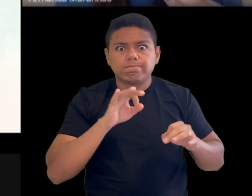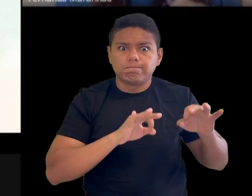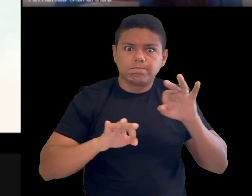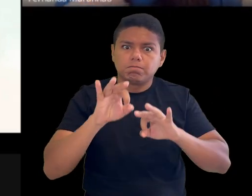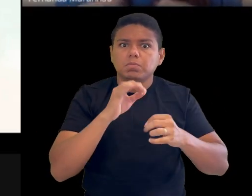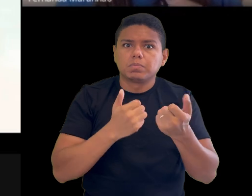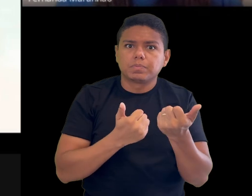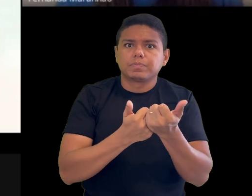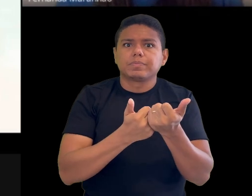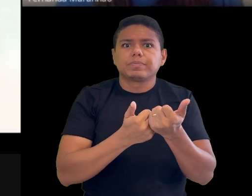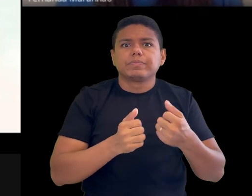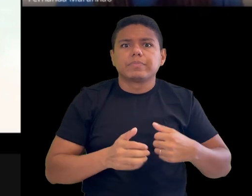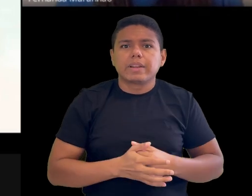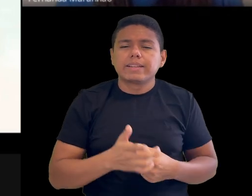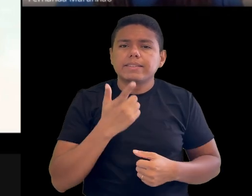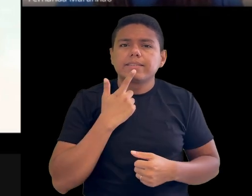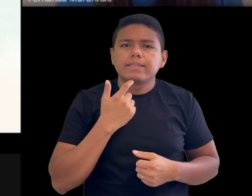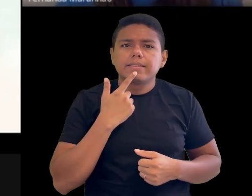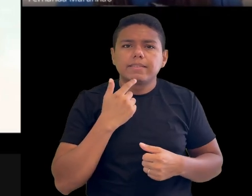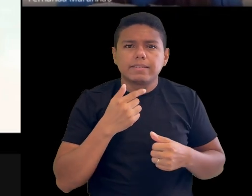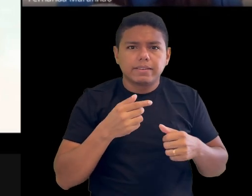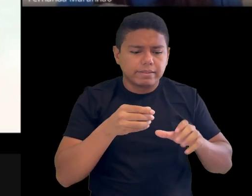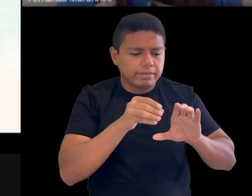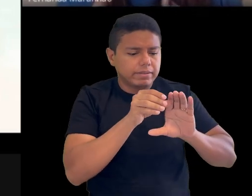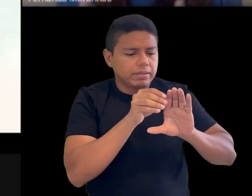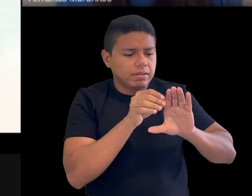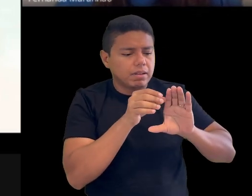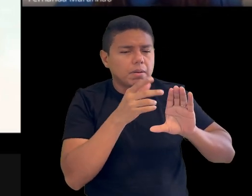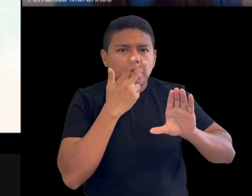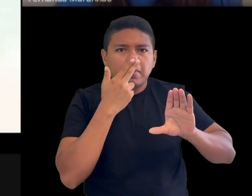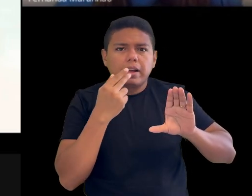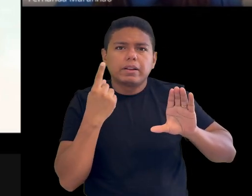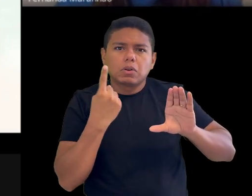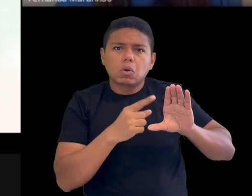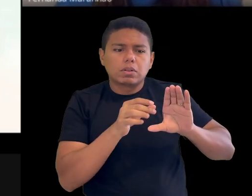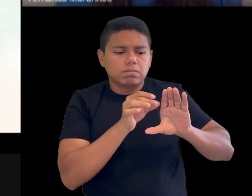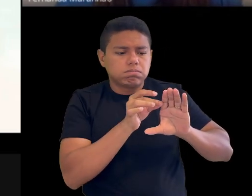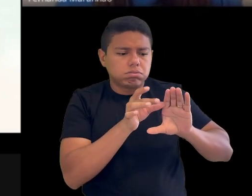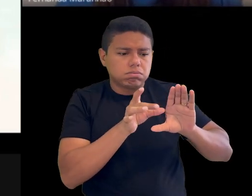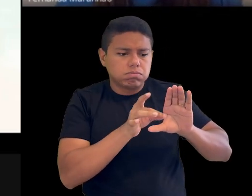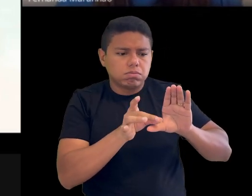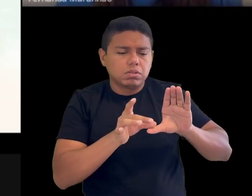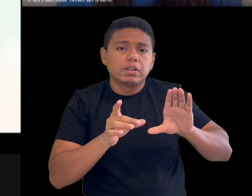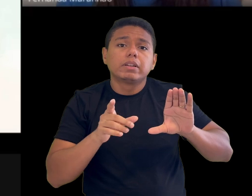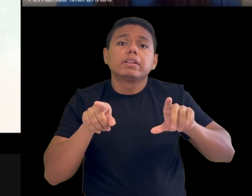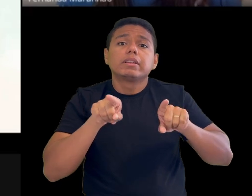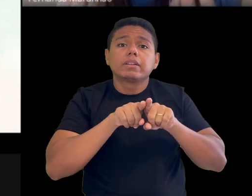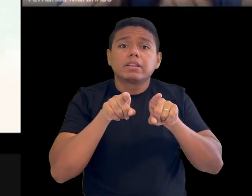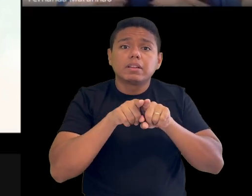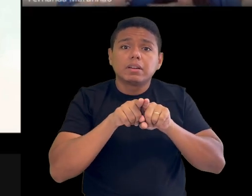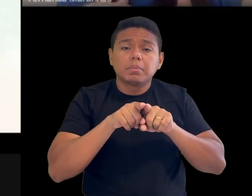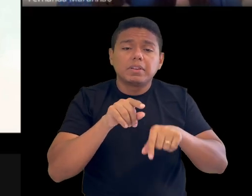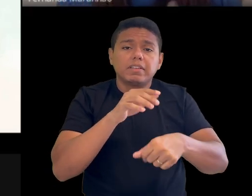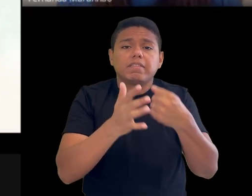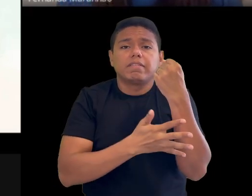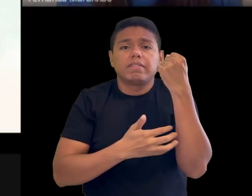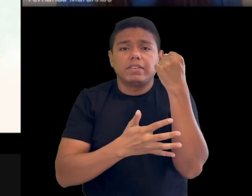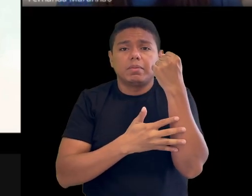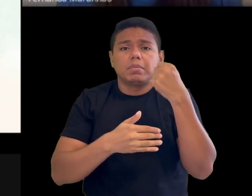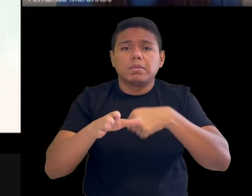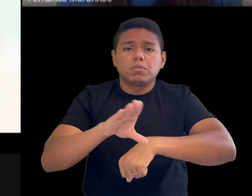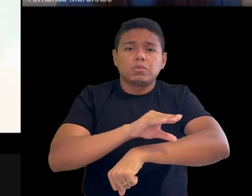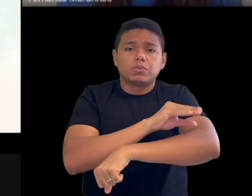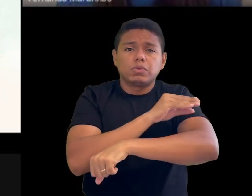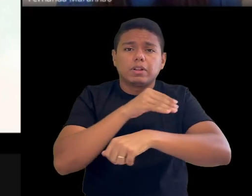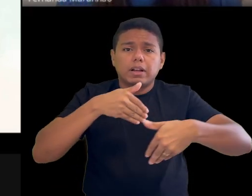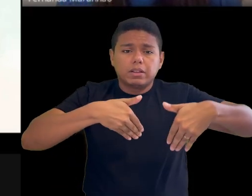mais essa placenta, formando hematoma retroplacentário, pode infiltrar as fibras musculares do útero, pode passar por difusão